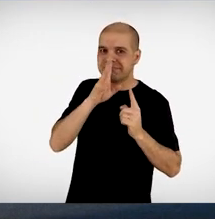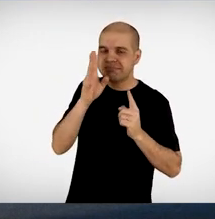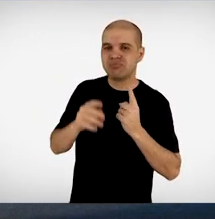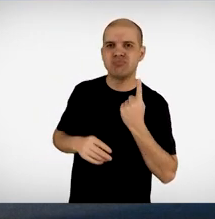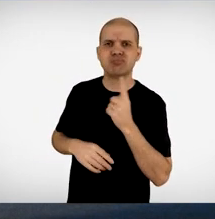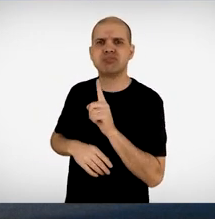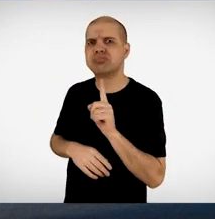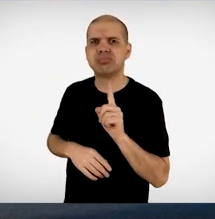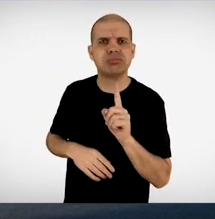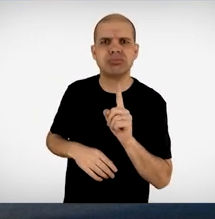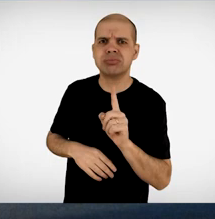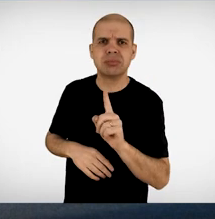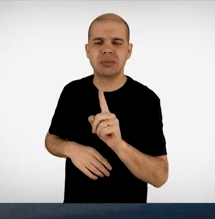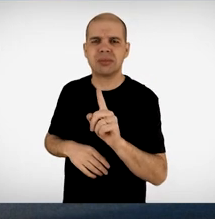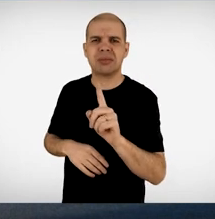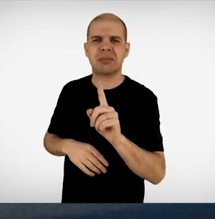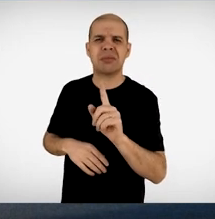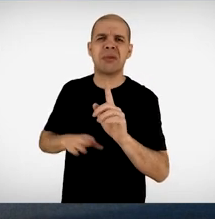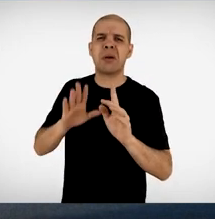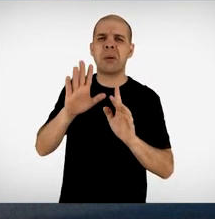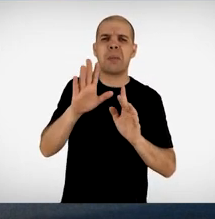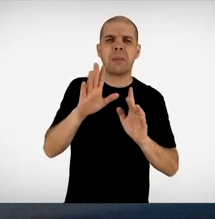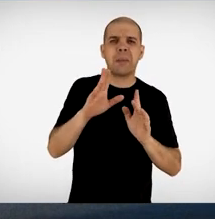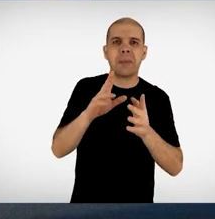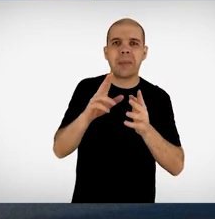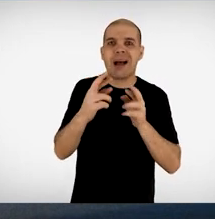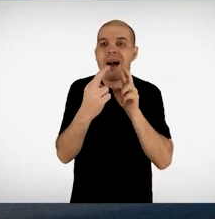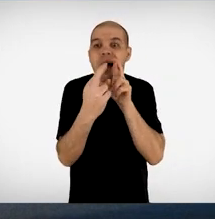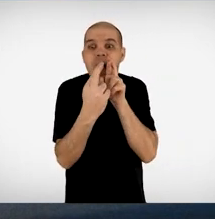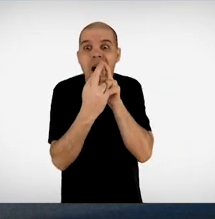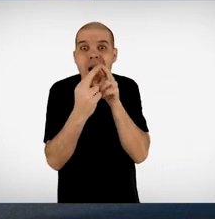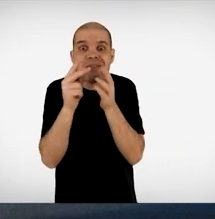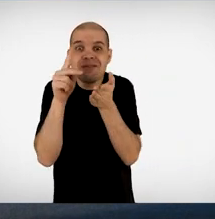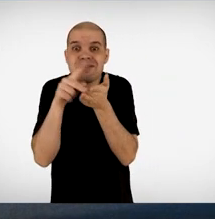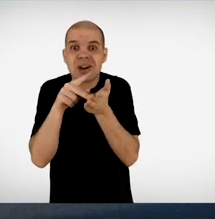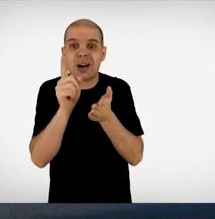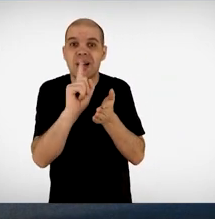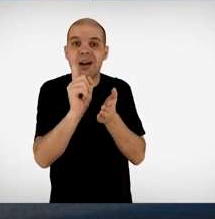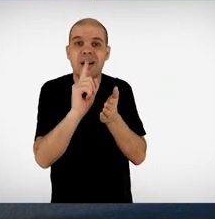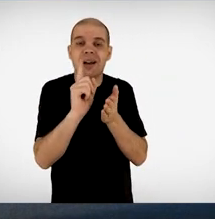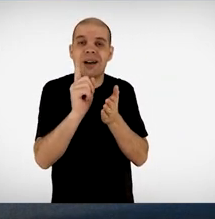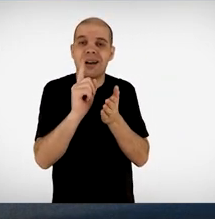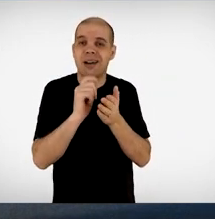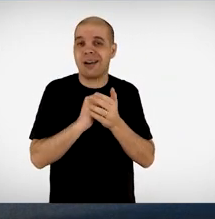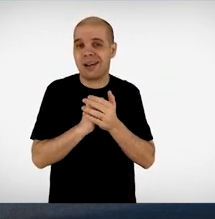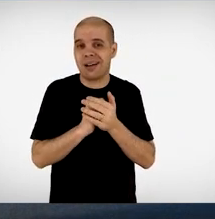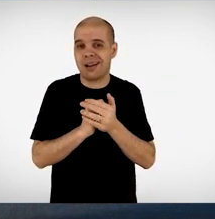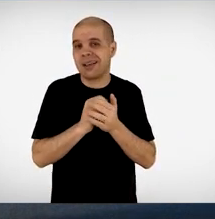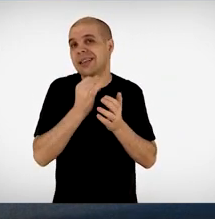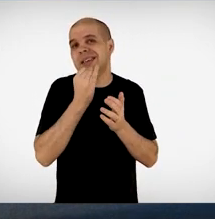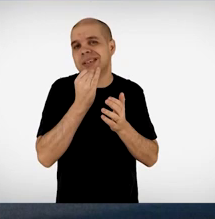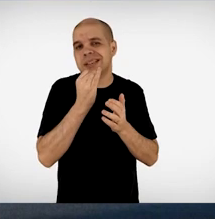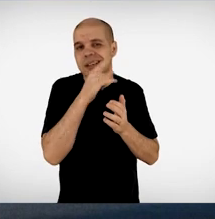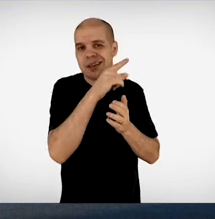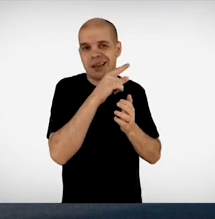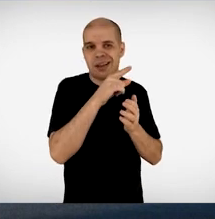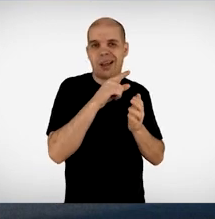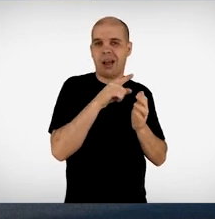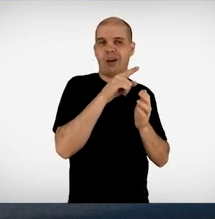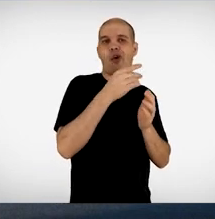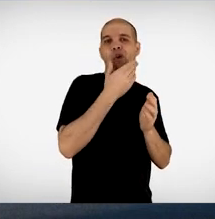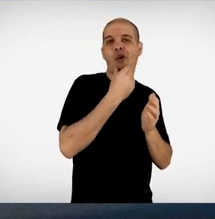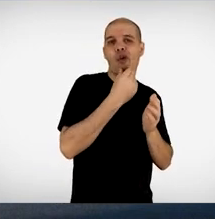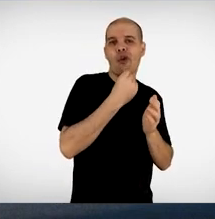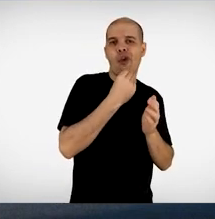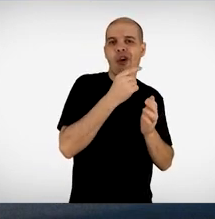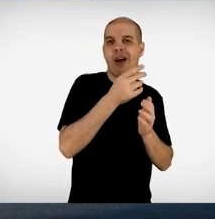Que eles têm ali uma coisa quase fantasiosa mesmo de parar, porque o outro está cobrando dela ter uma